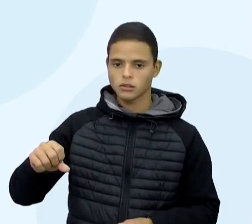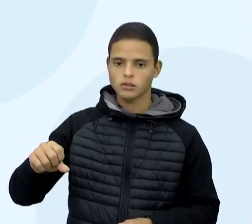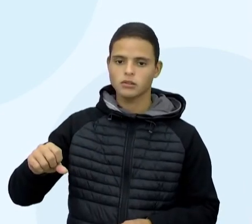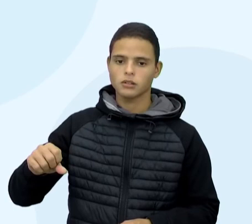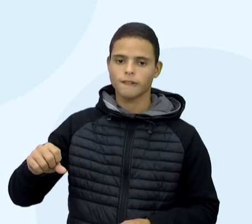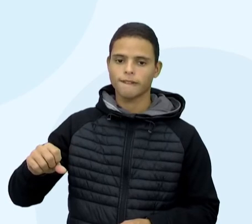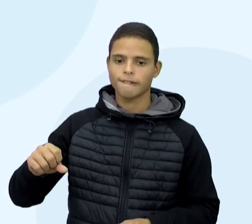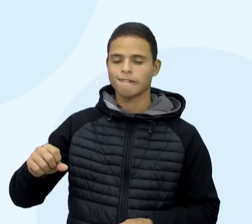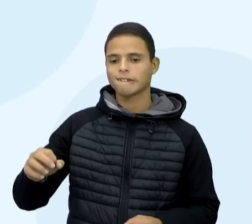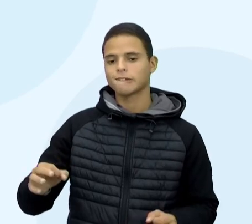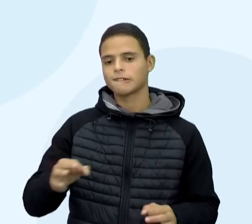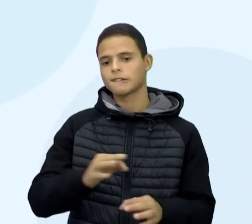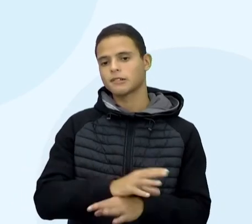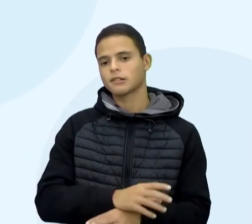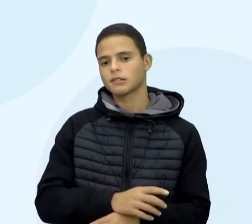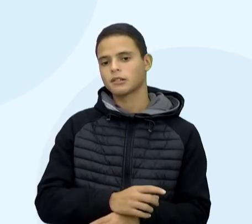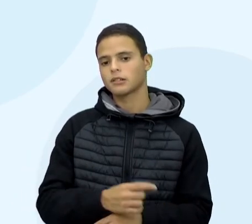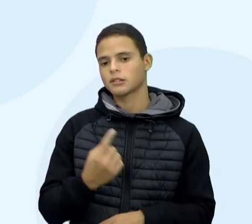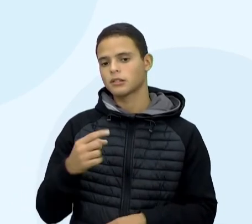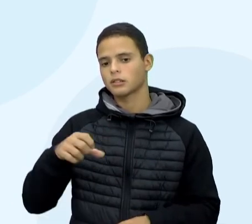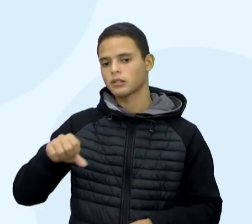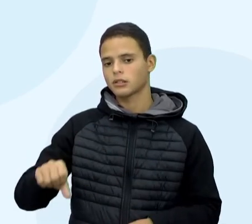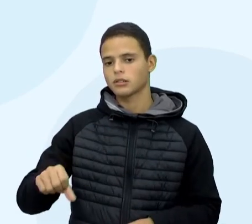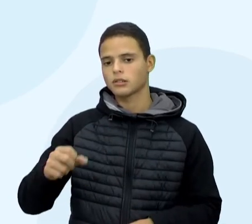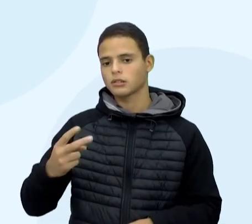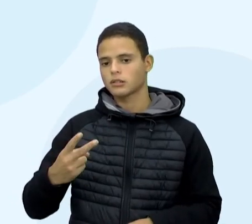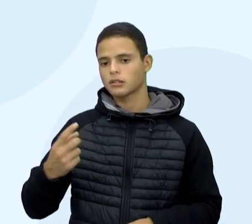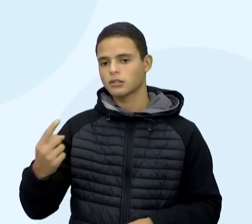Cabeça de Porco, e a obra só terminou em